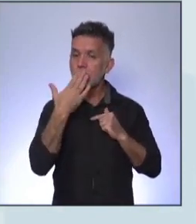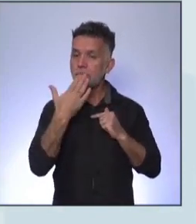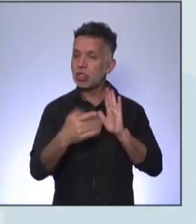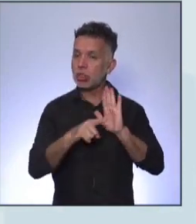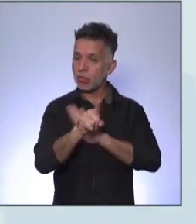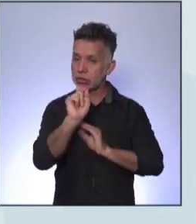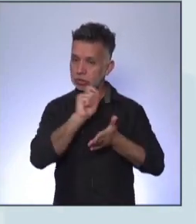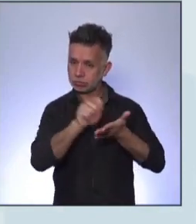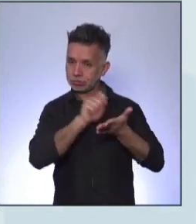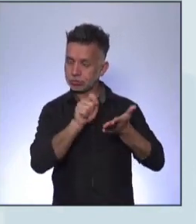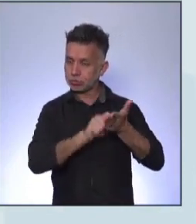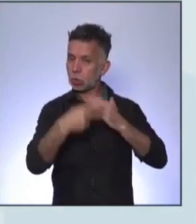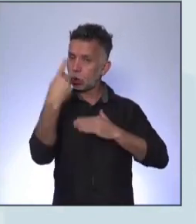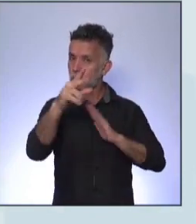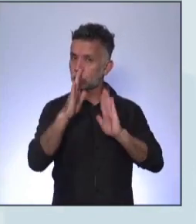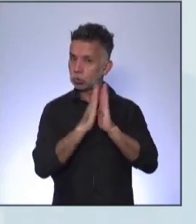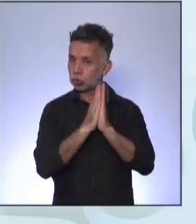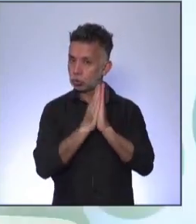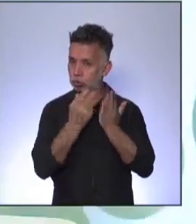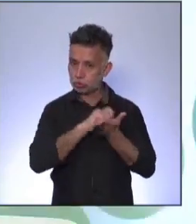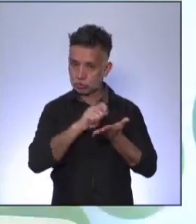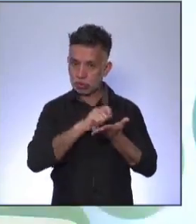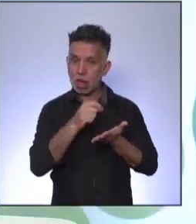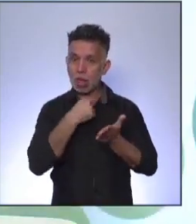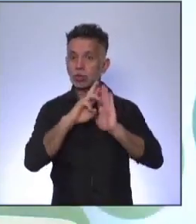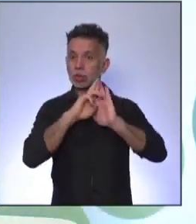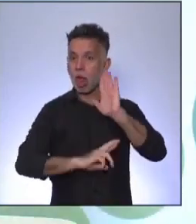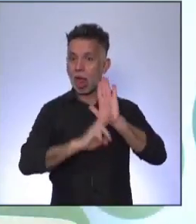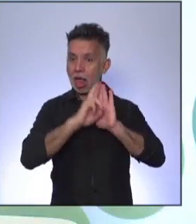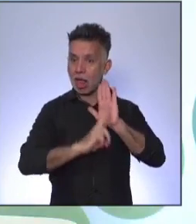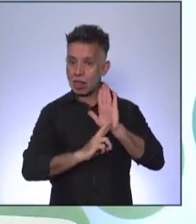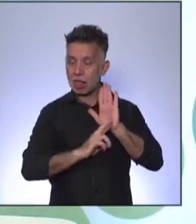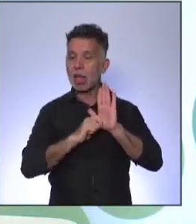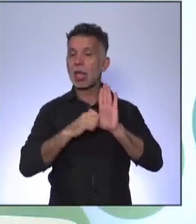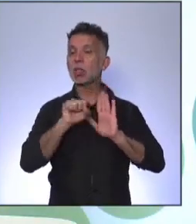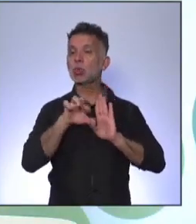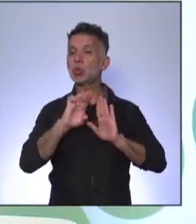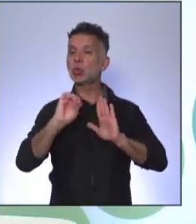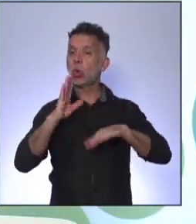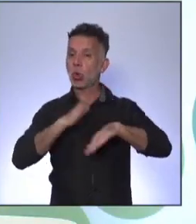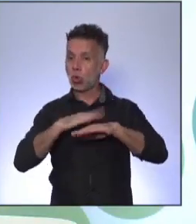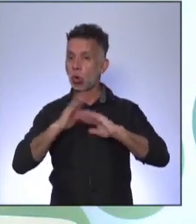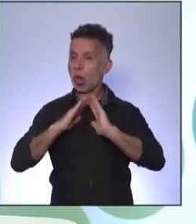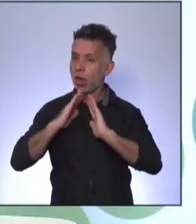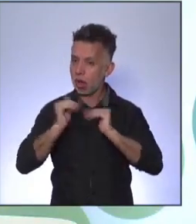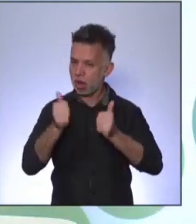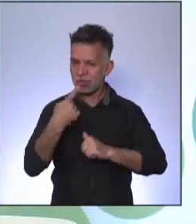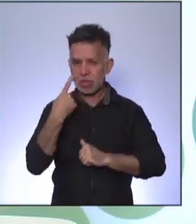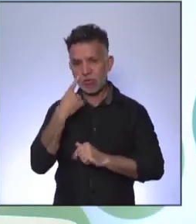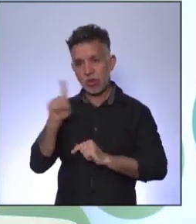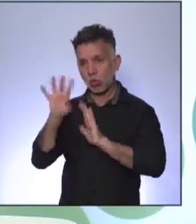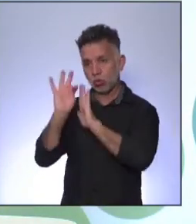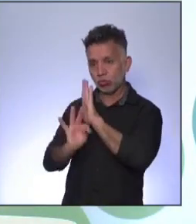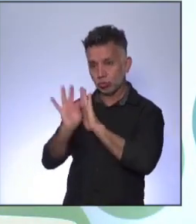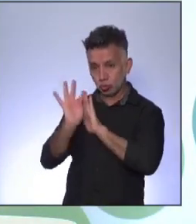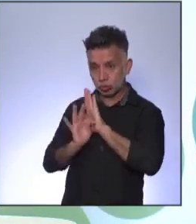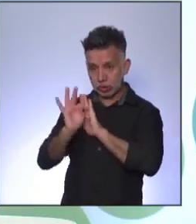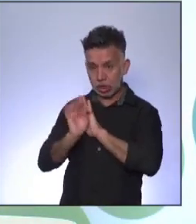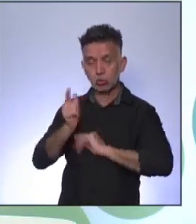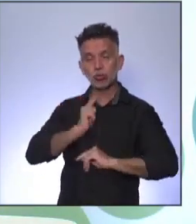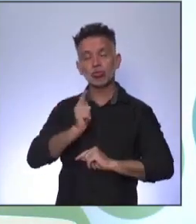vocês anotarem aí a receita do soro caseiro. Vocês viram que no texto que vocês viram lá,